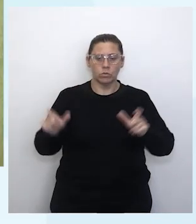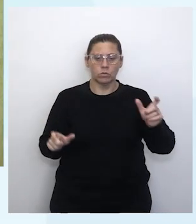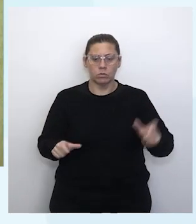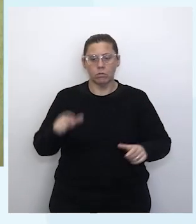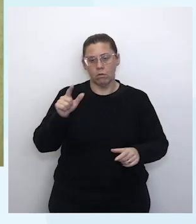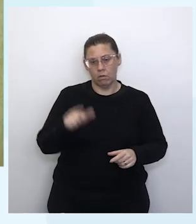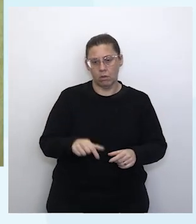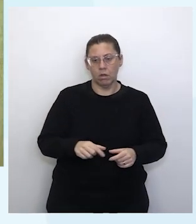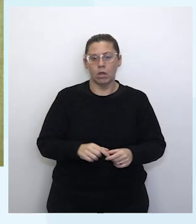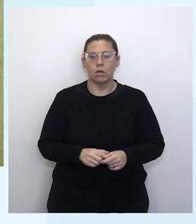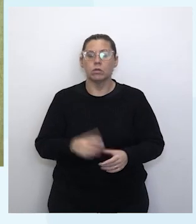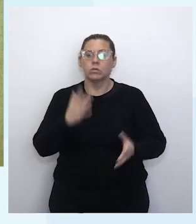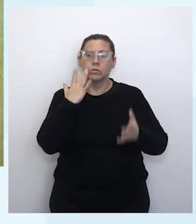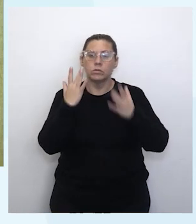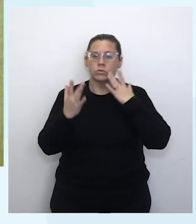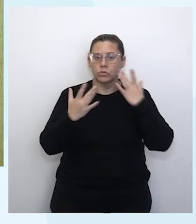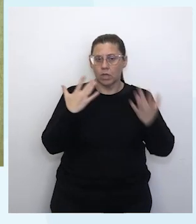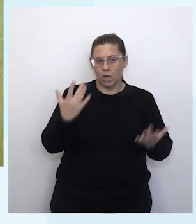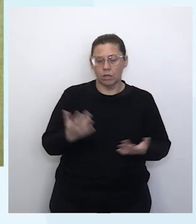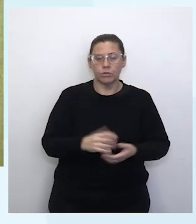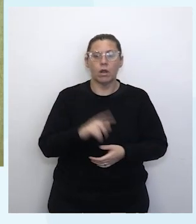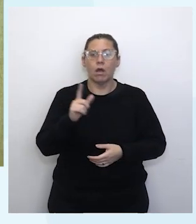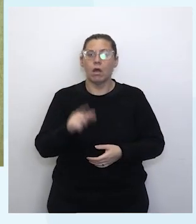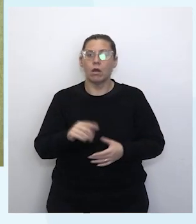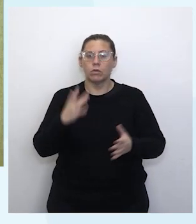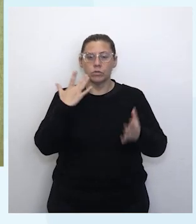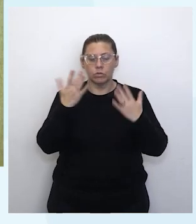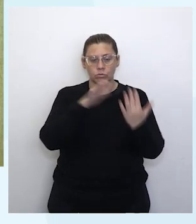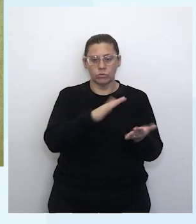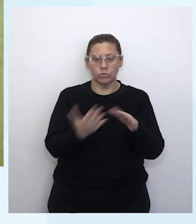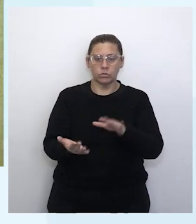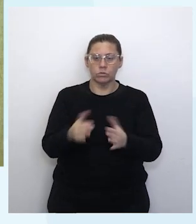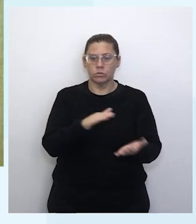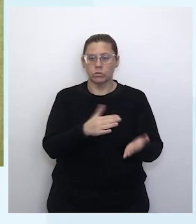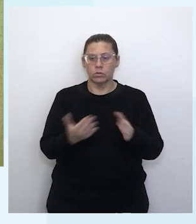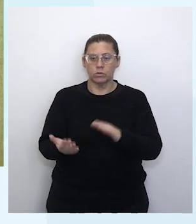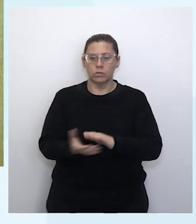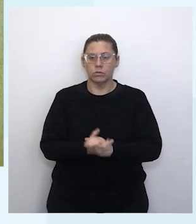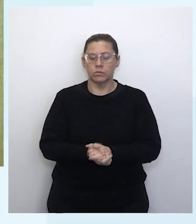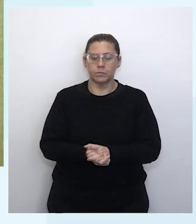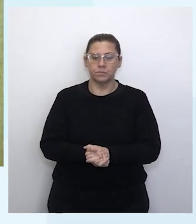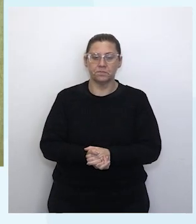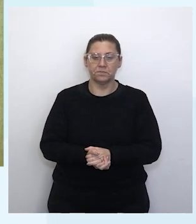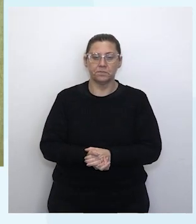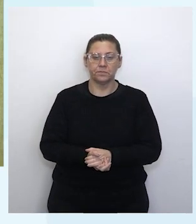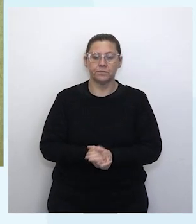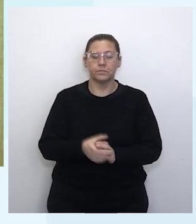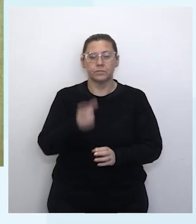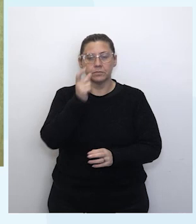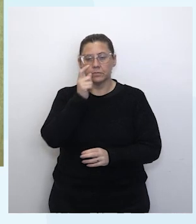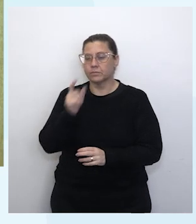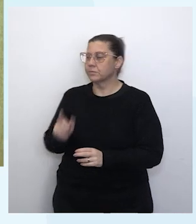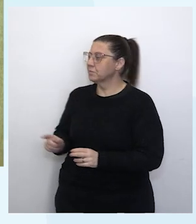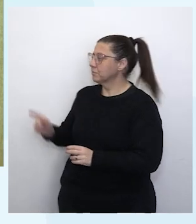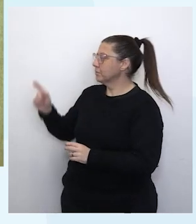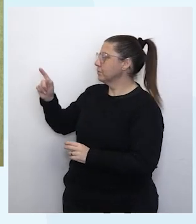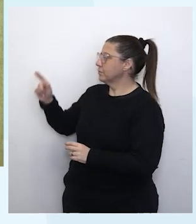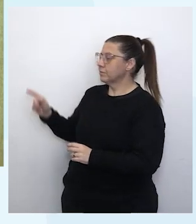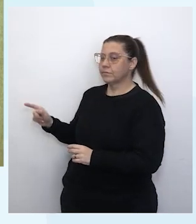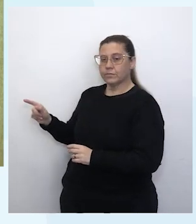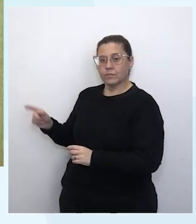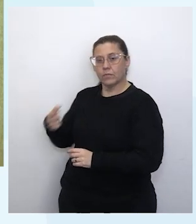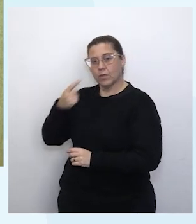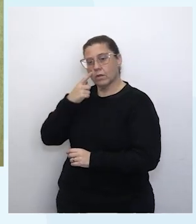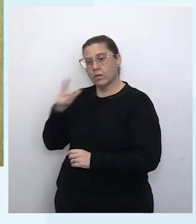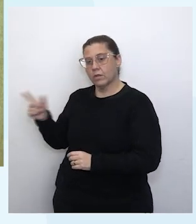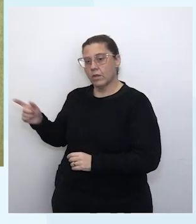Esse teatro tradicional da Turquia, ele é um teatro de sombras, ou seja, nós temos esses personagens. Observem, né, que na imagem, vocês veem que